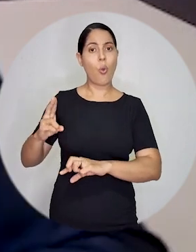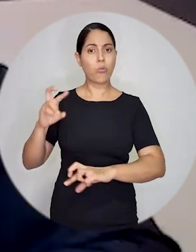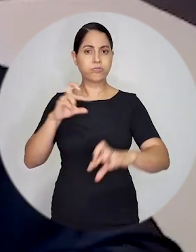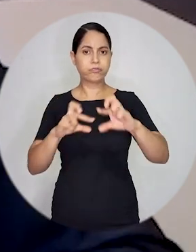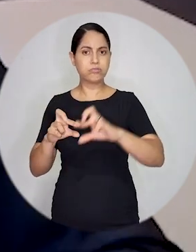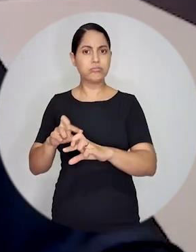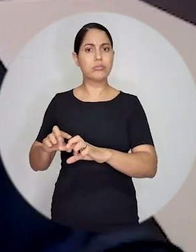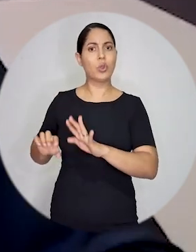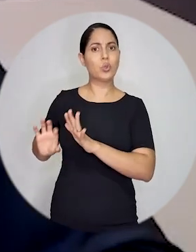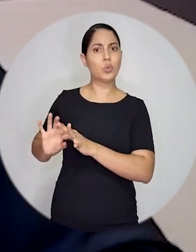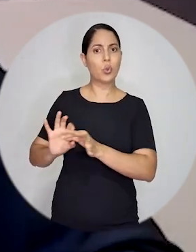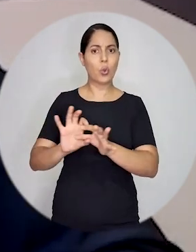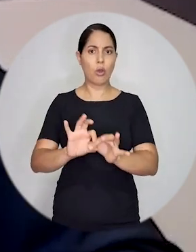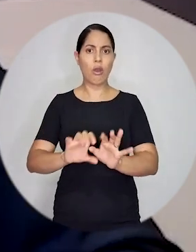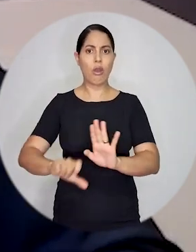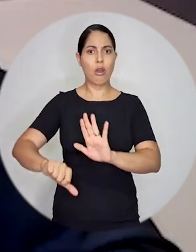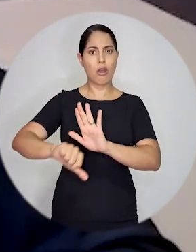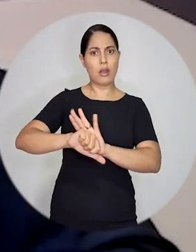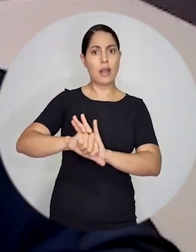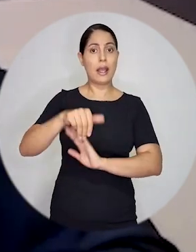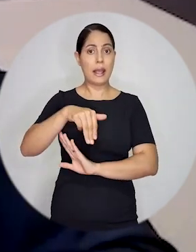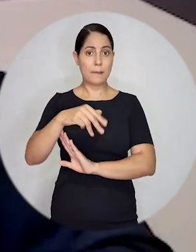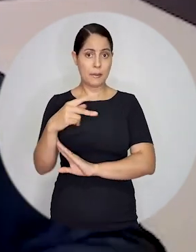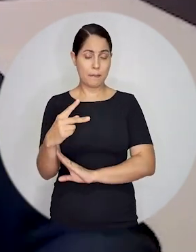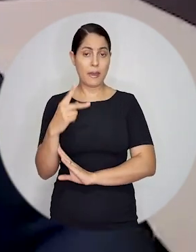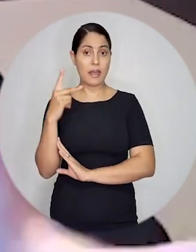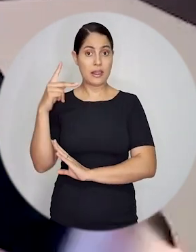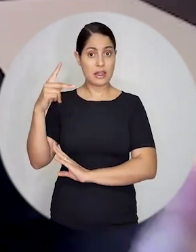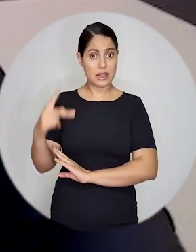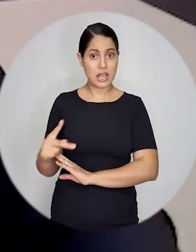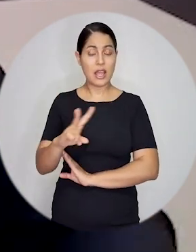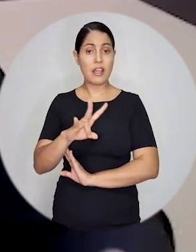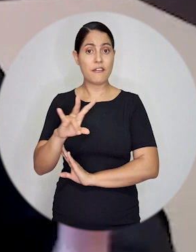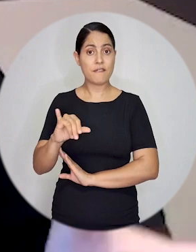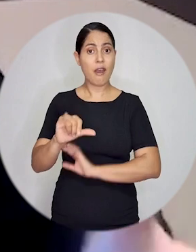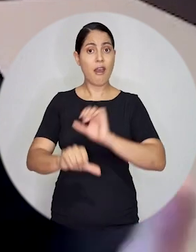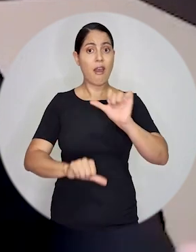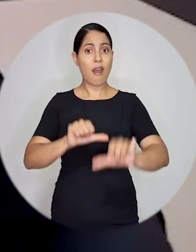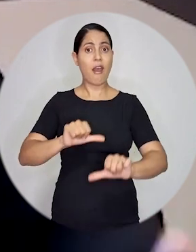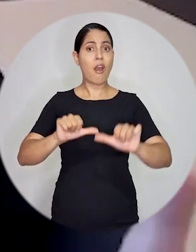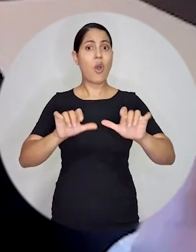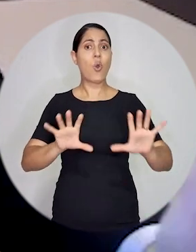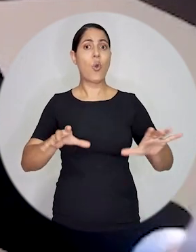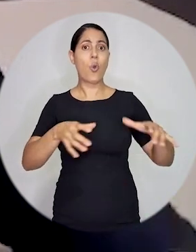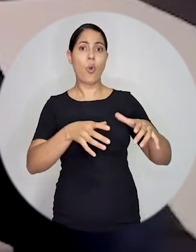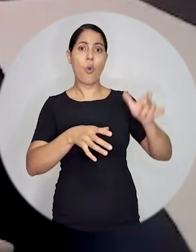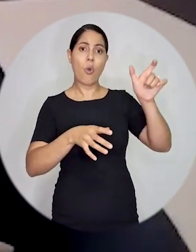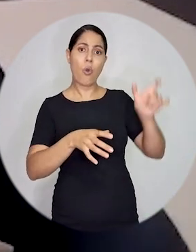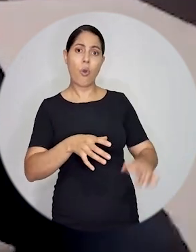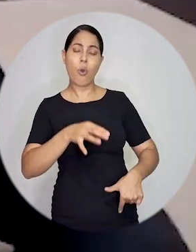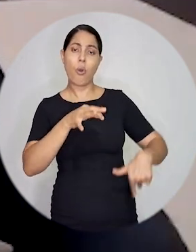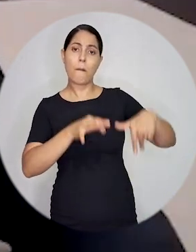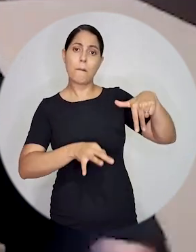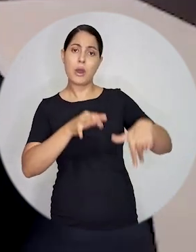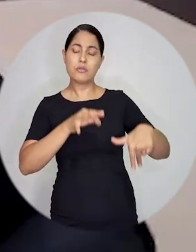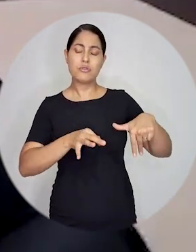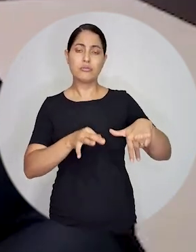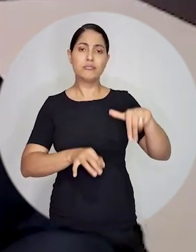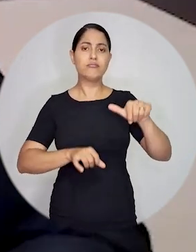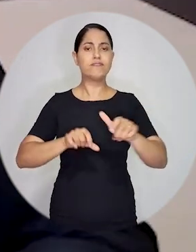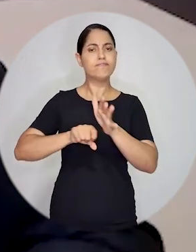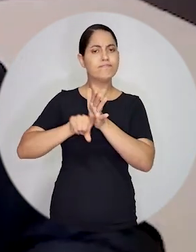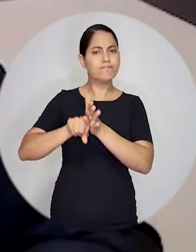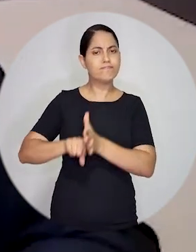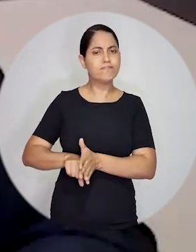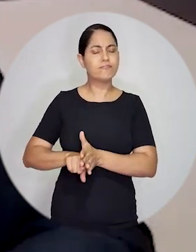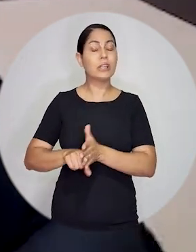do procedimento investigatório criminal conduzido pelo Ministério Público será decidido, avaliado por um magistrado.